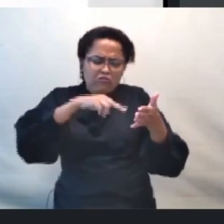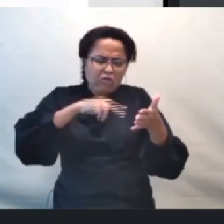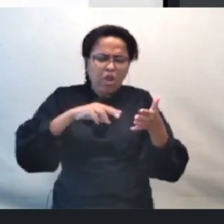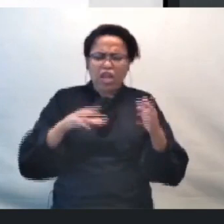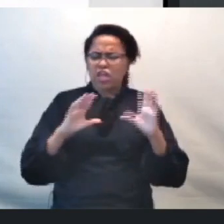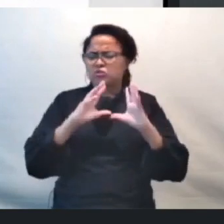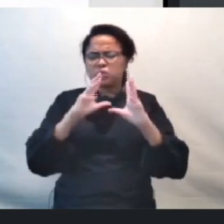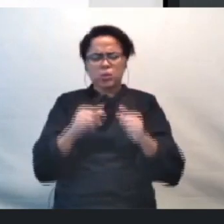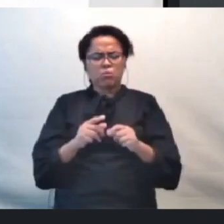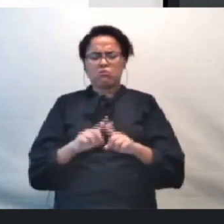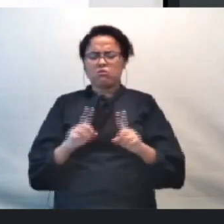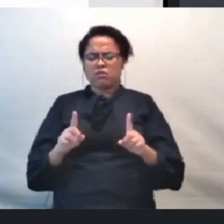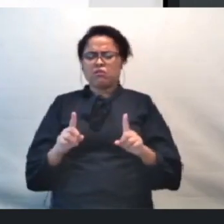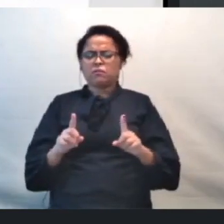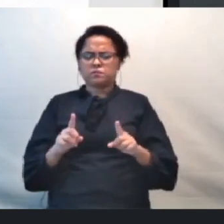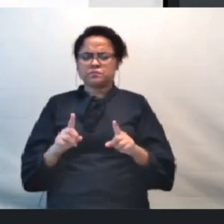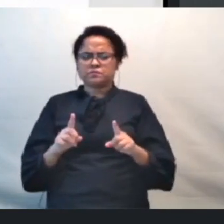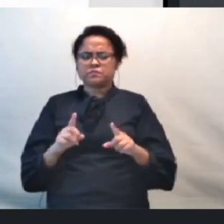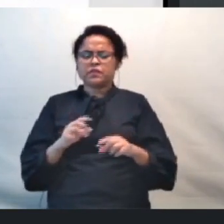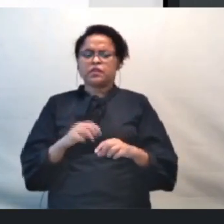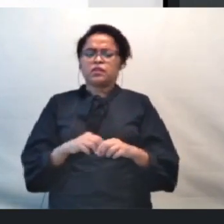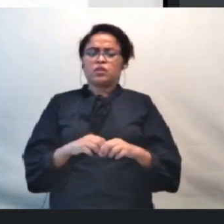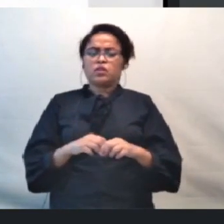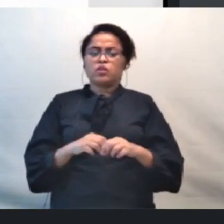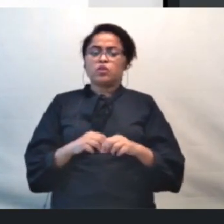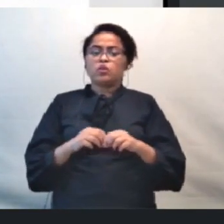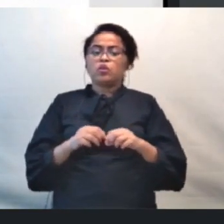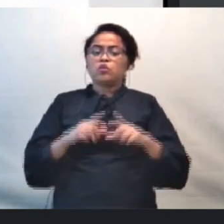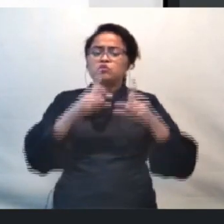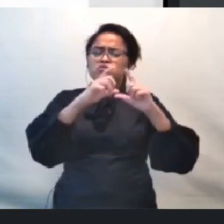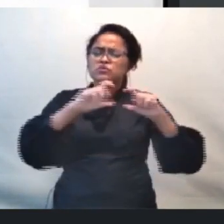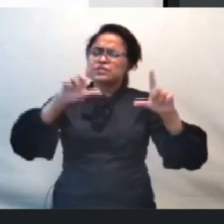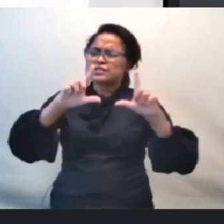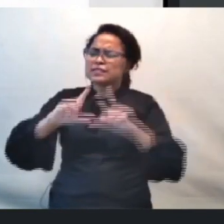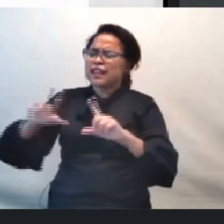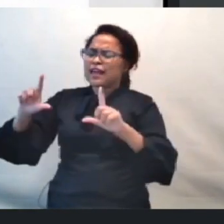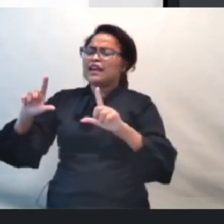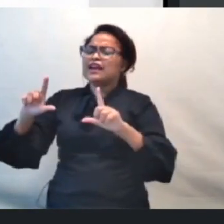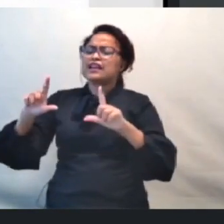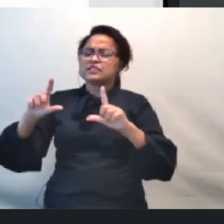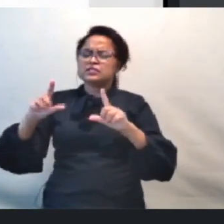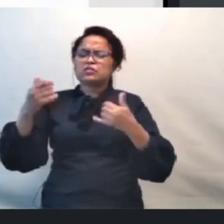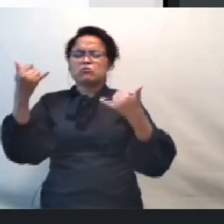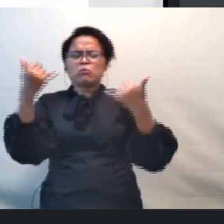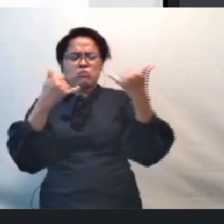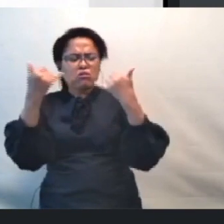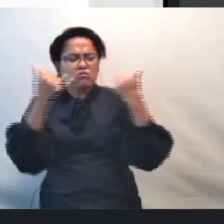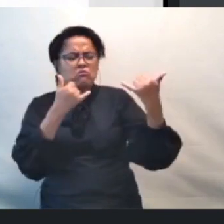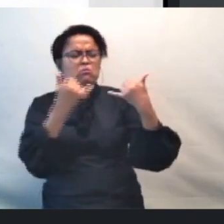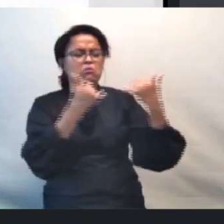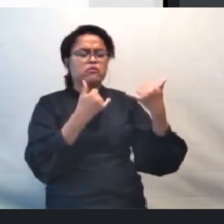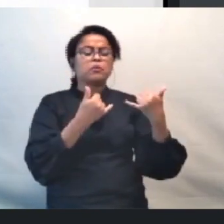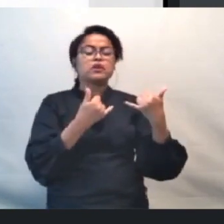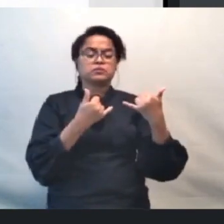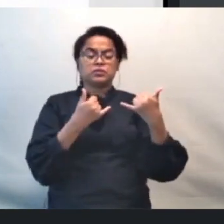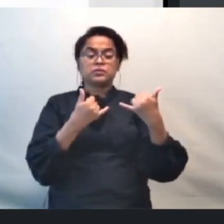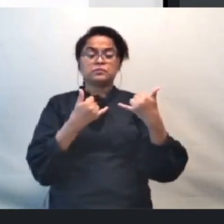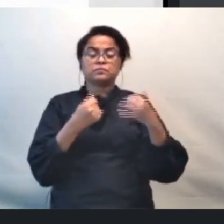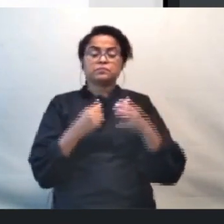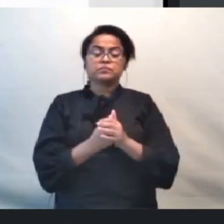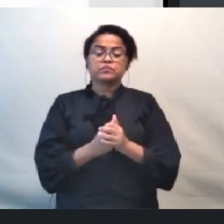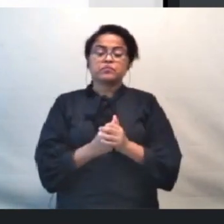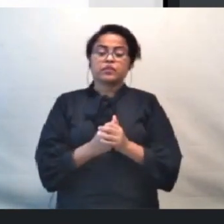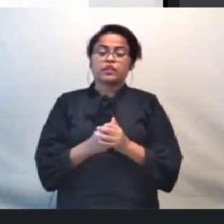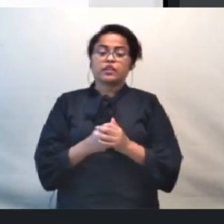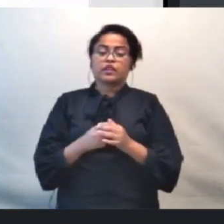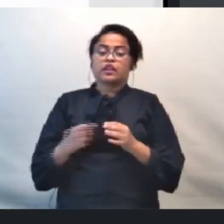resultados, porque os slides estão com muita informação. Aí que estão principalmente os slides que não foram